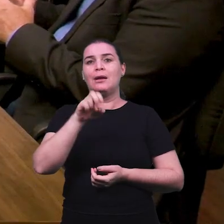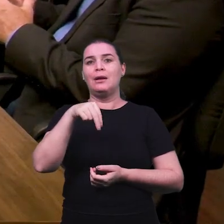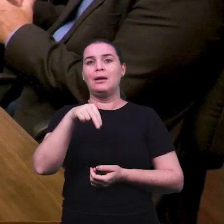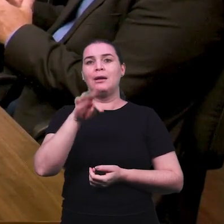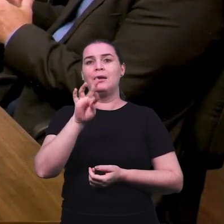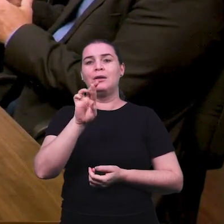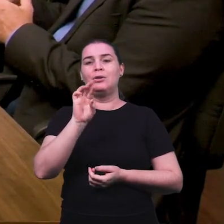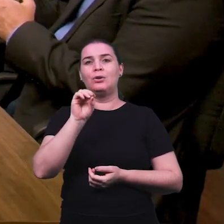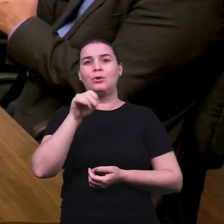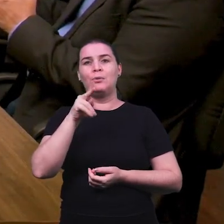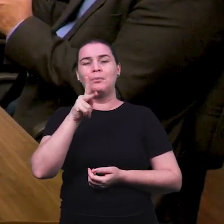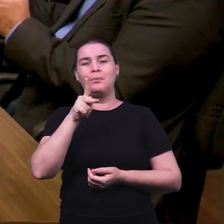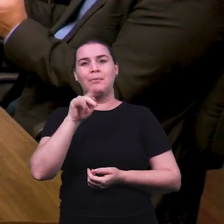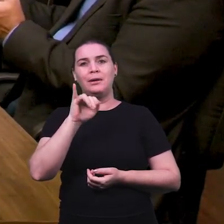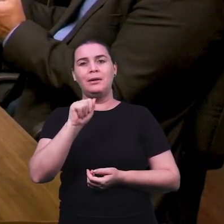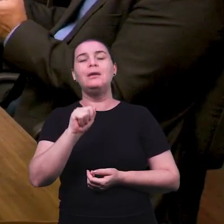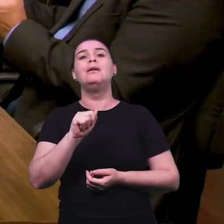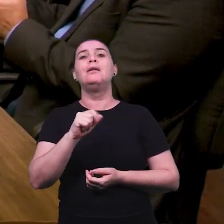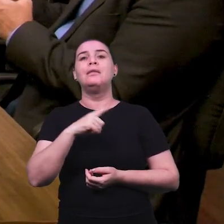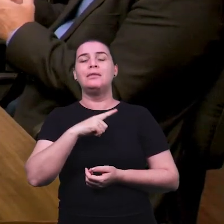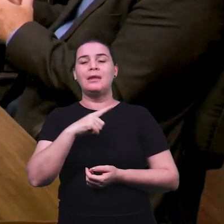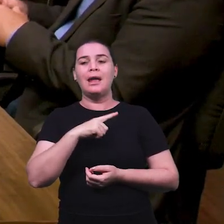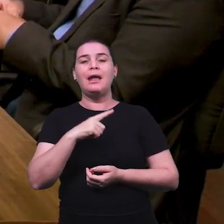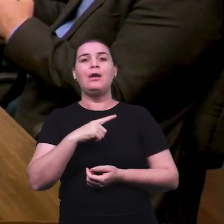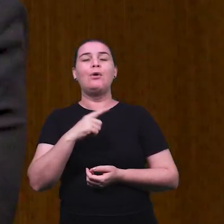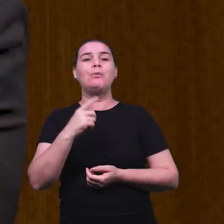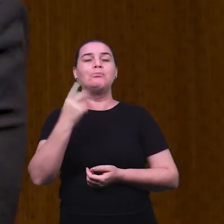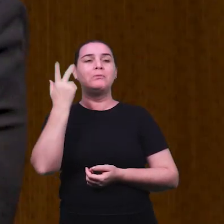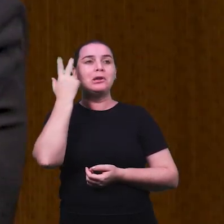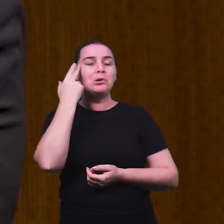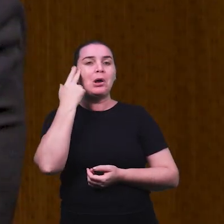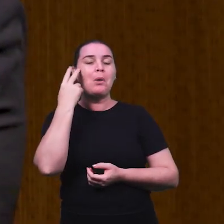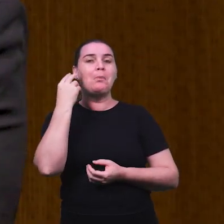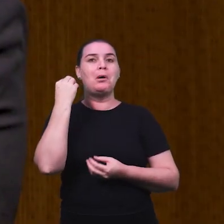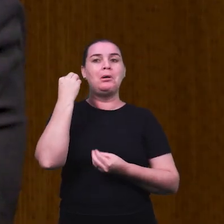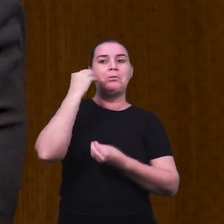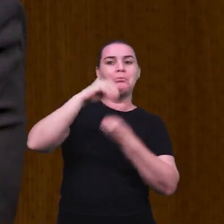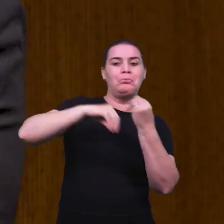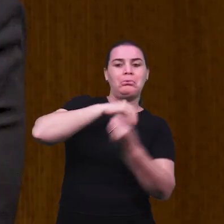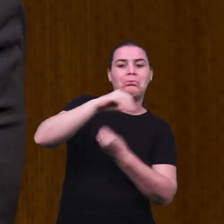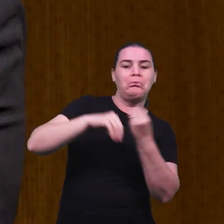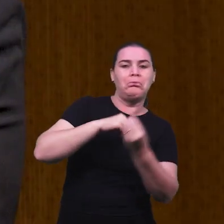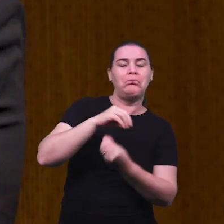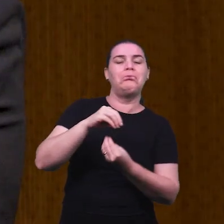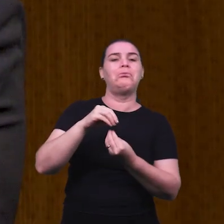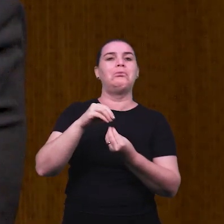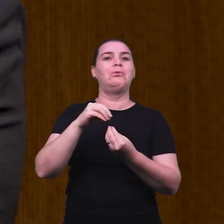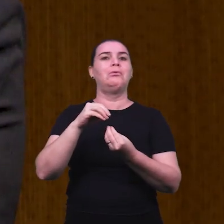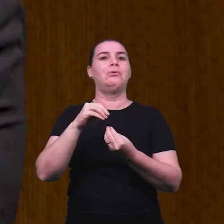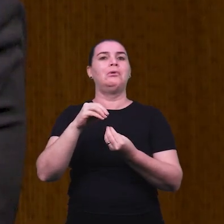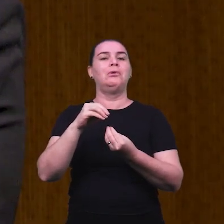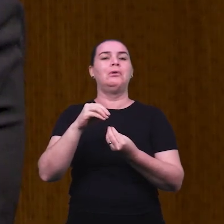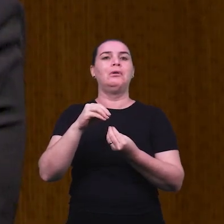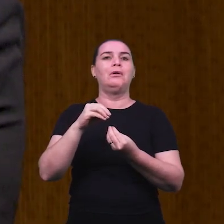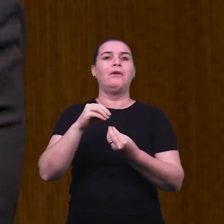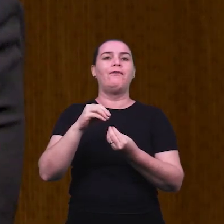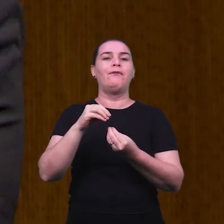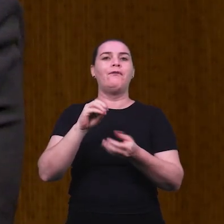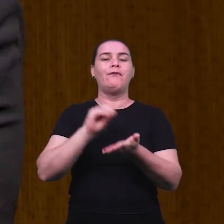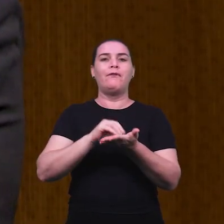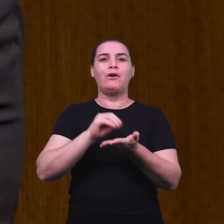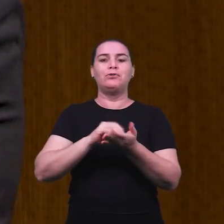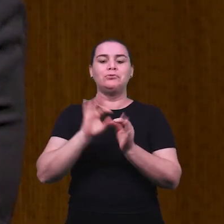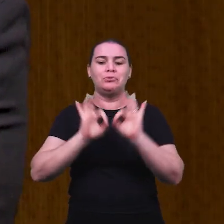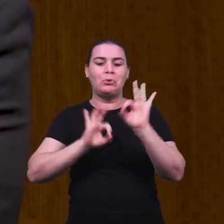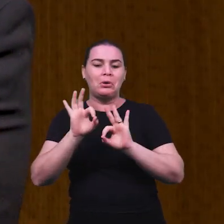exatamente essa tendência à desordem, né? E isso também pode acontecer no aspecto de vida